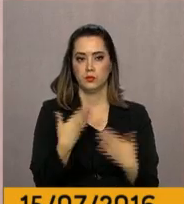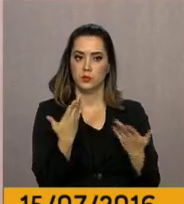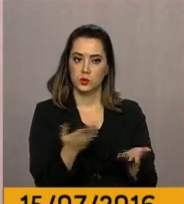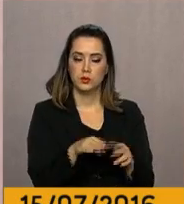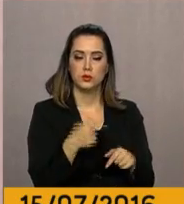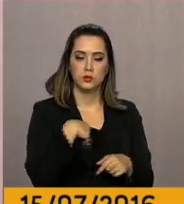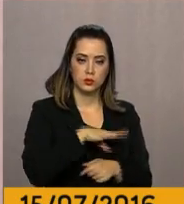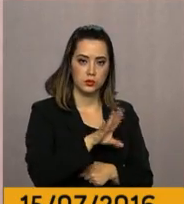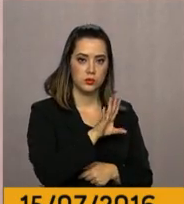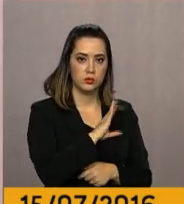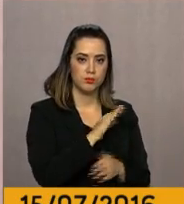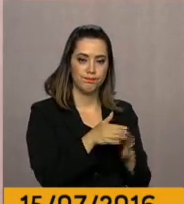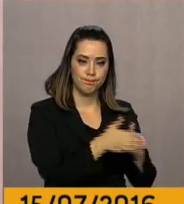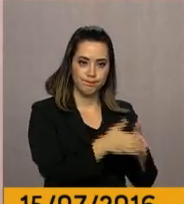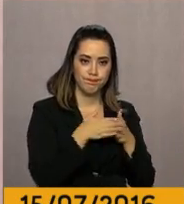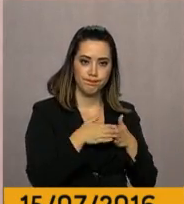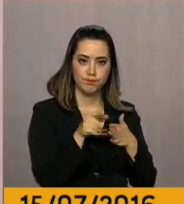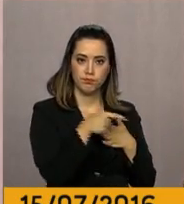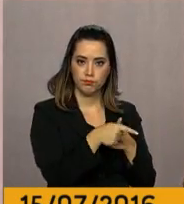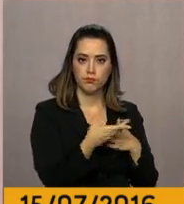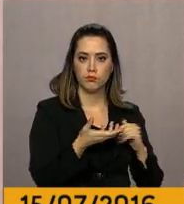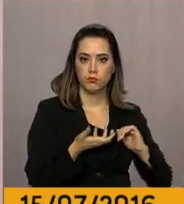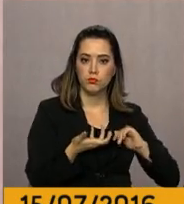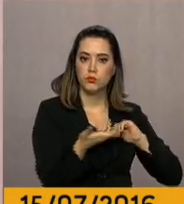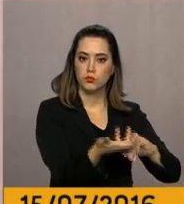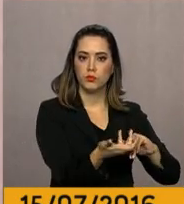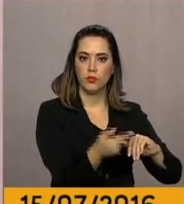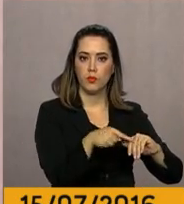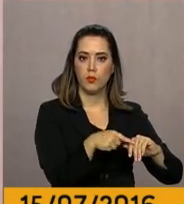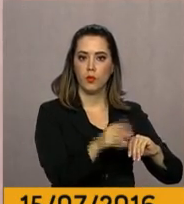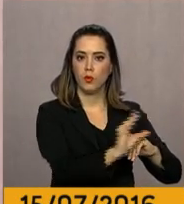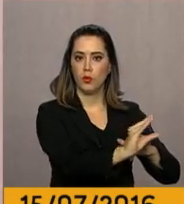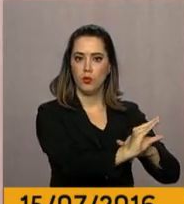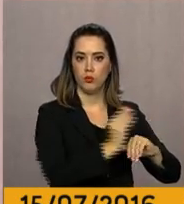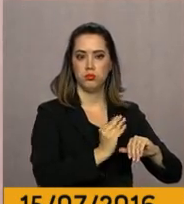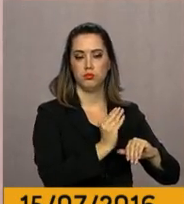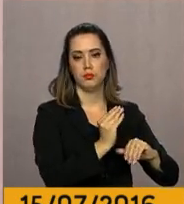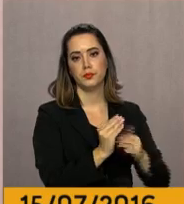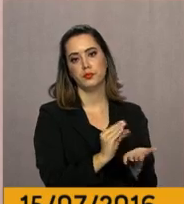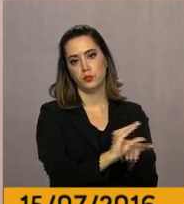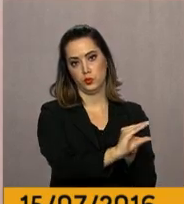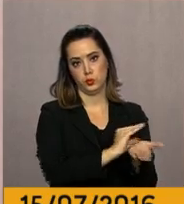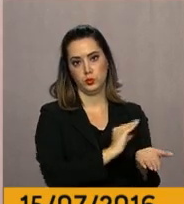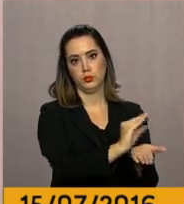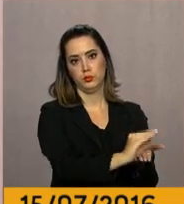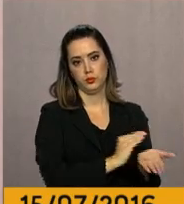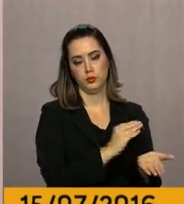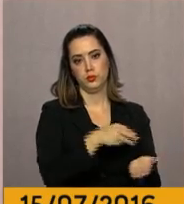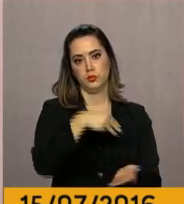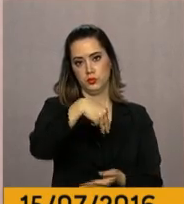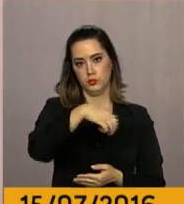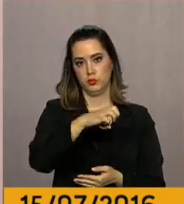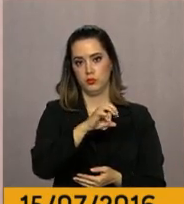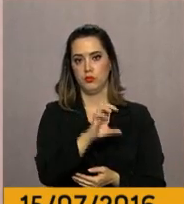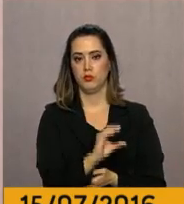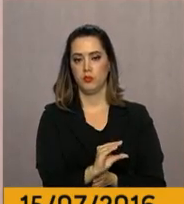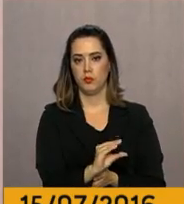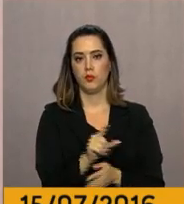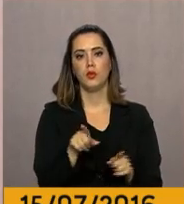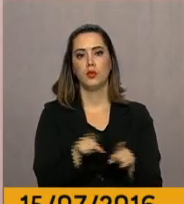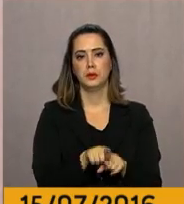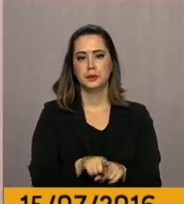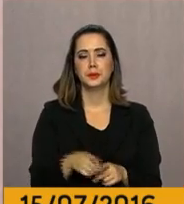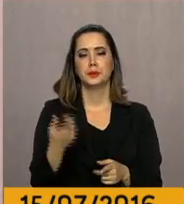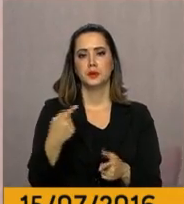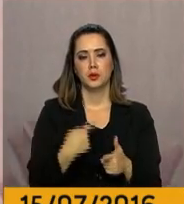inclusive, ao Congresso Nacional, num quadro de grave crise política e de dificuldades até no funcionamento do próprio Poder